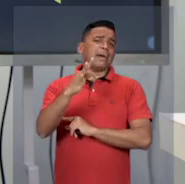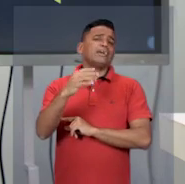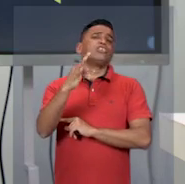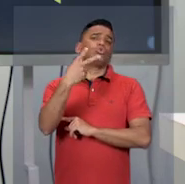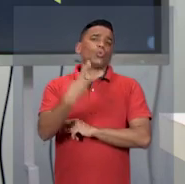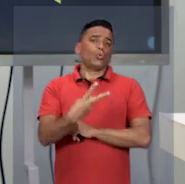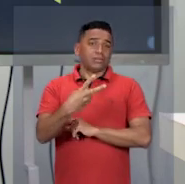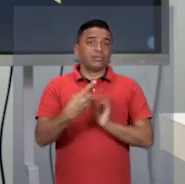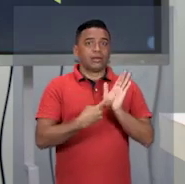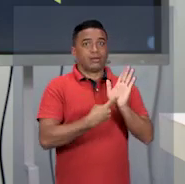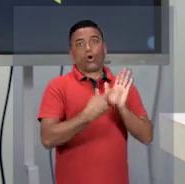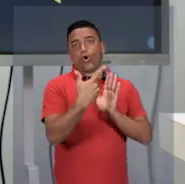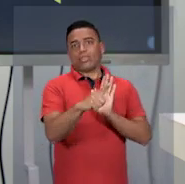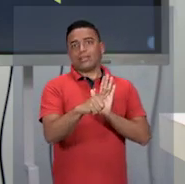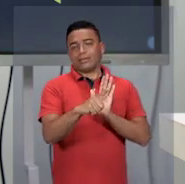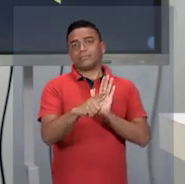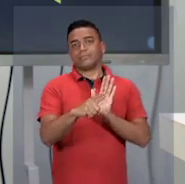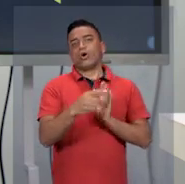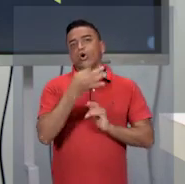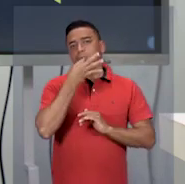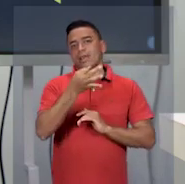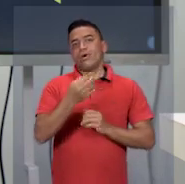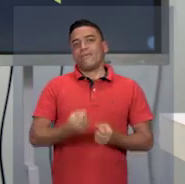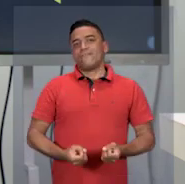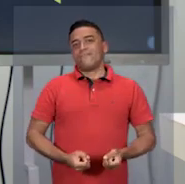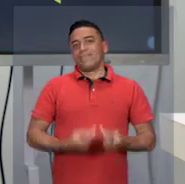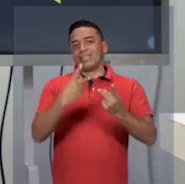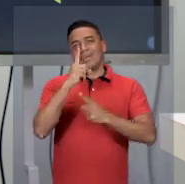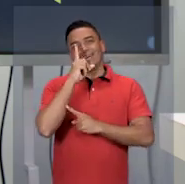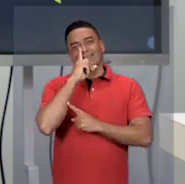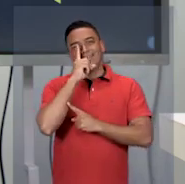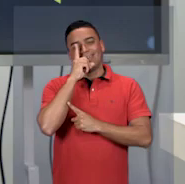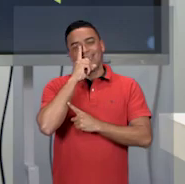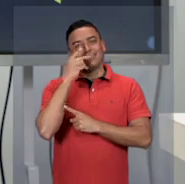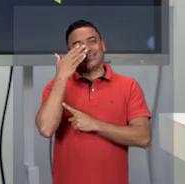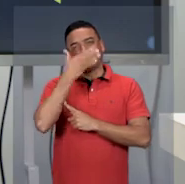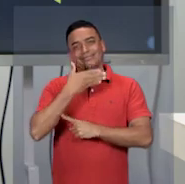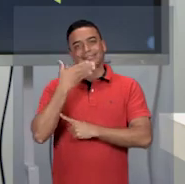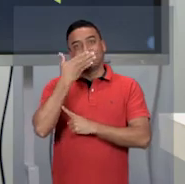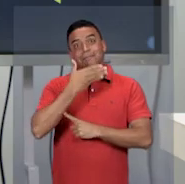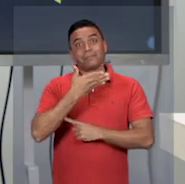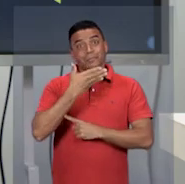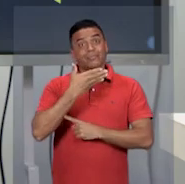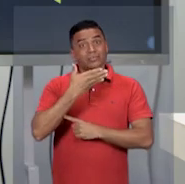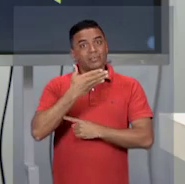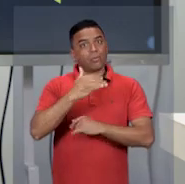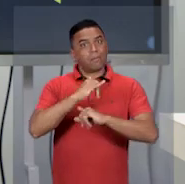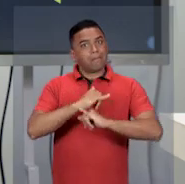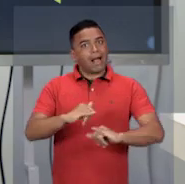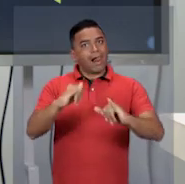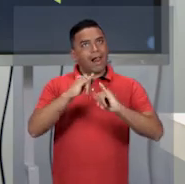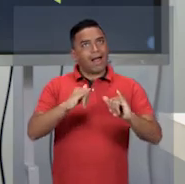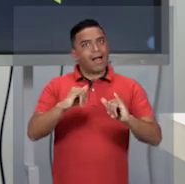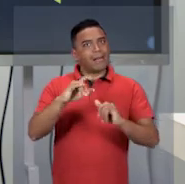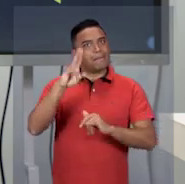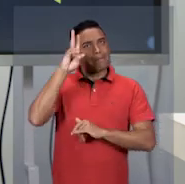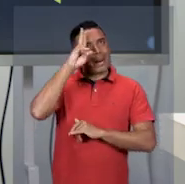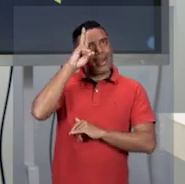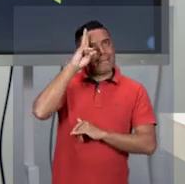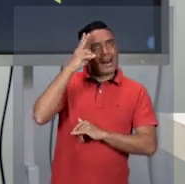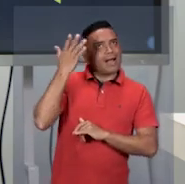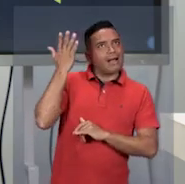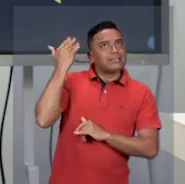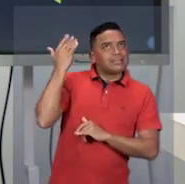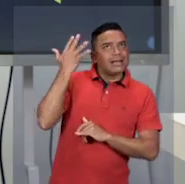Na minha opinião, é vender um donut. É uma propaganda de donut que apela um pouco para esse lado mais